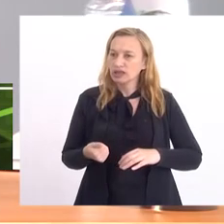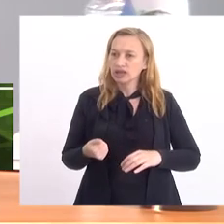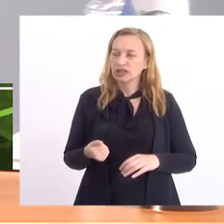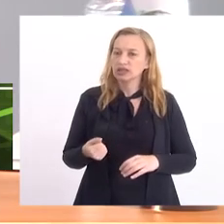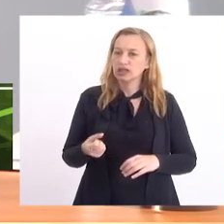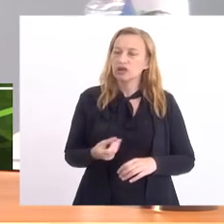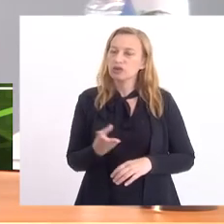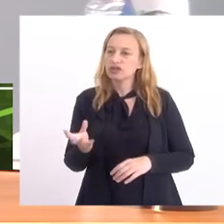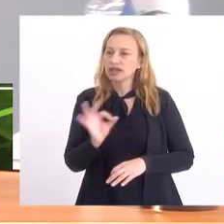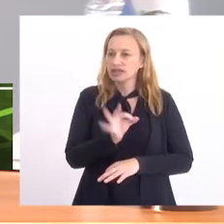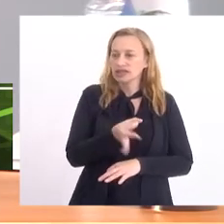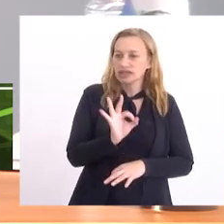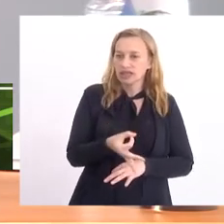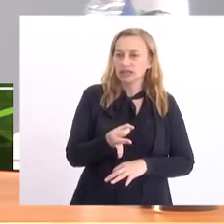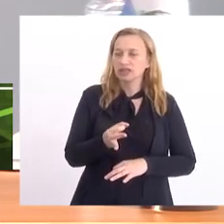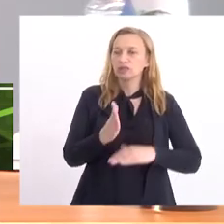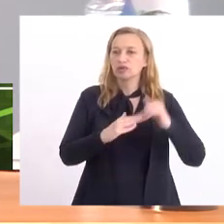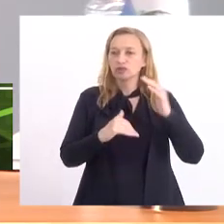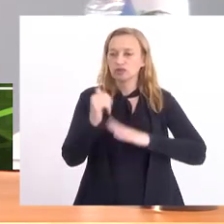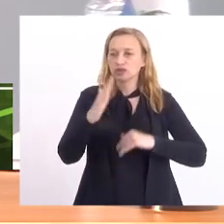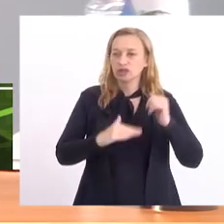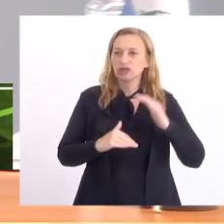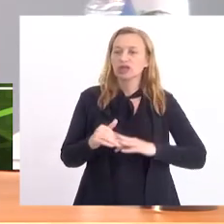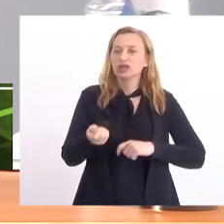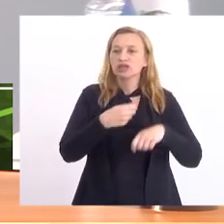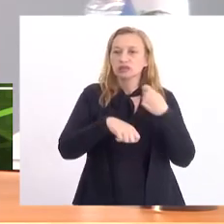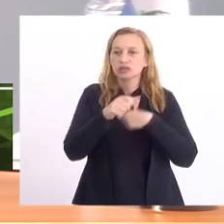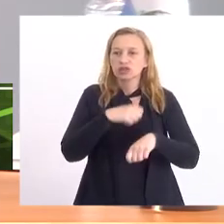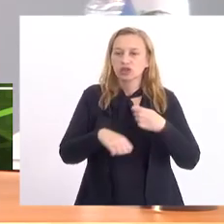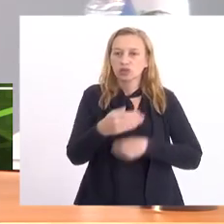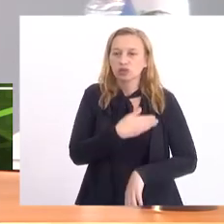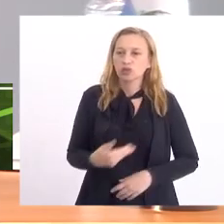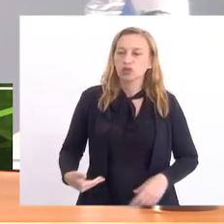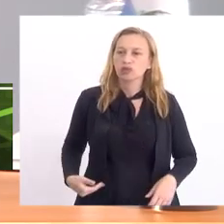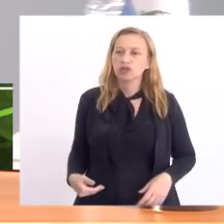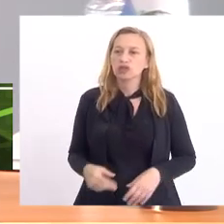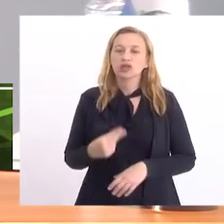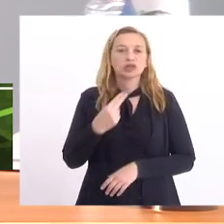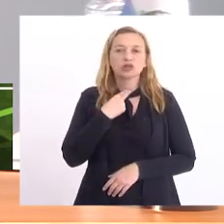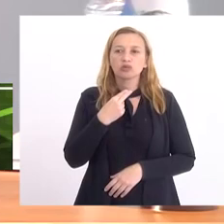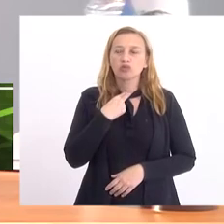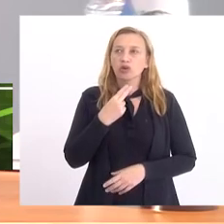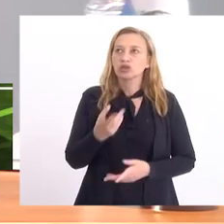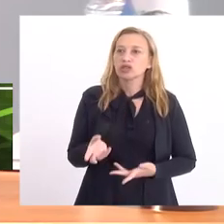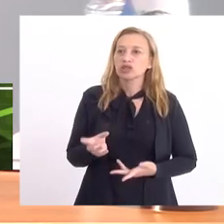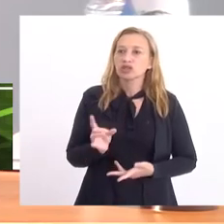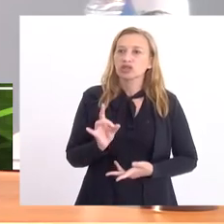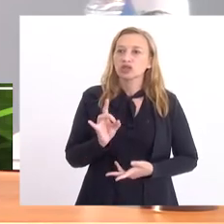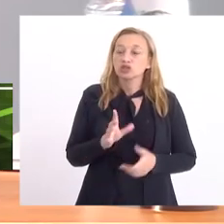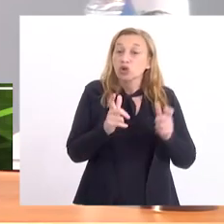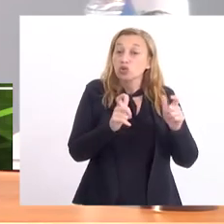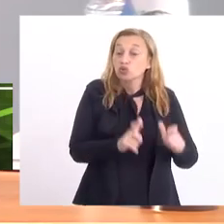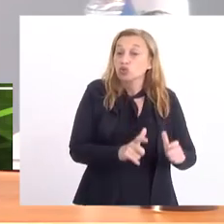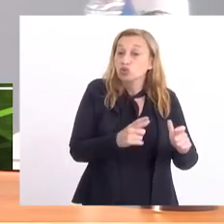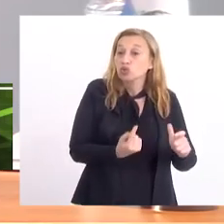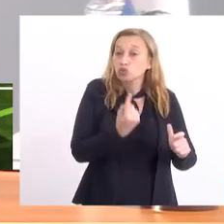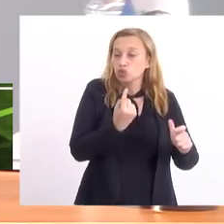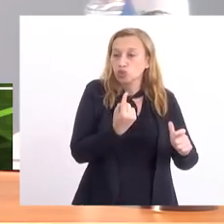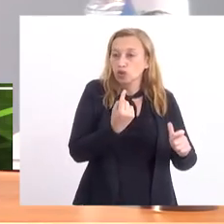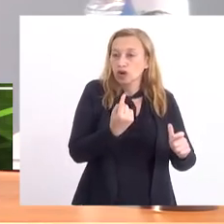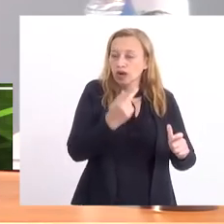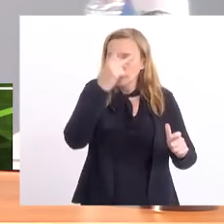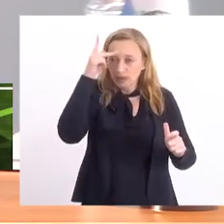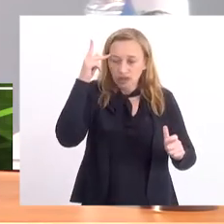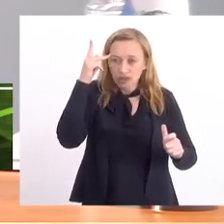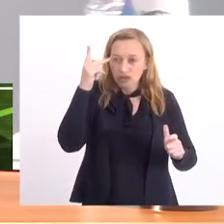bem qualificado, né? A administração pública ela não pode ser só um lugar que alguém passa